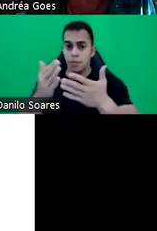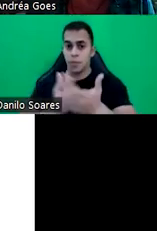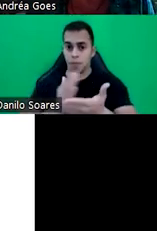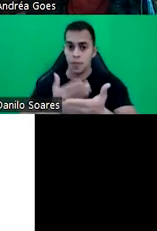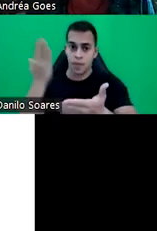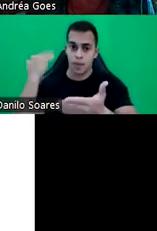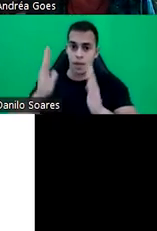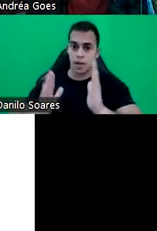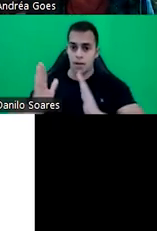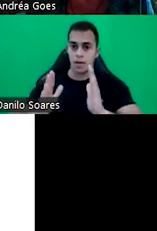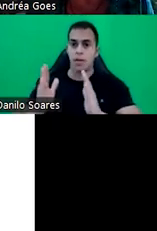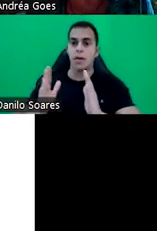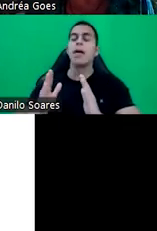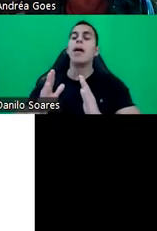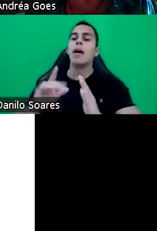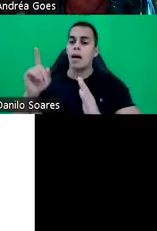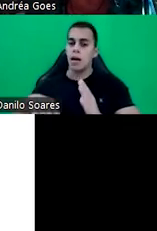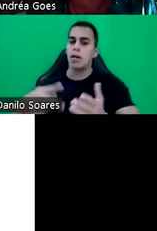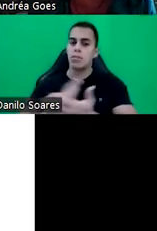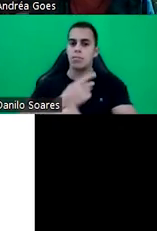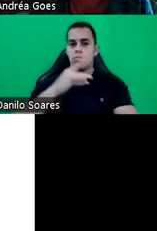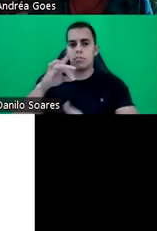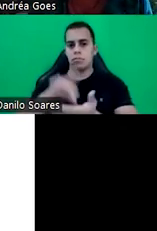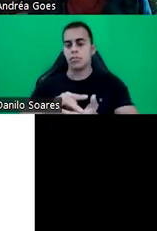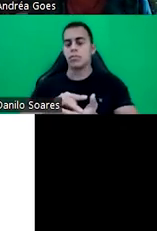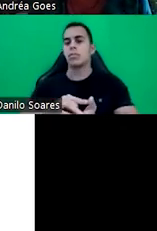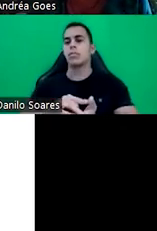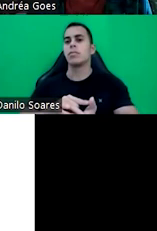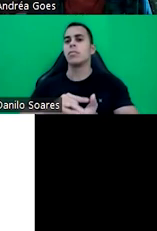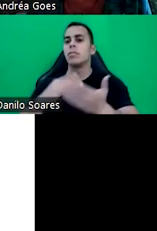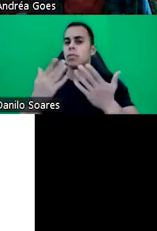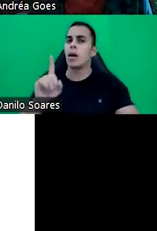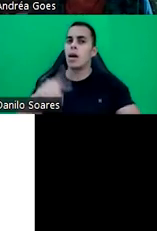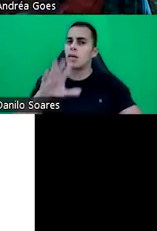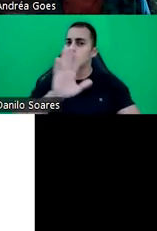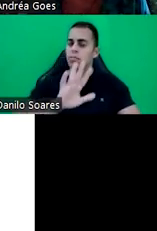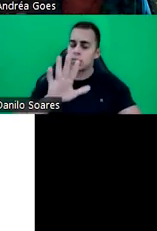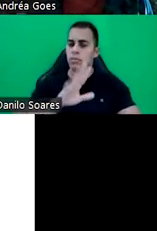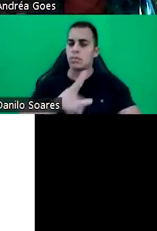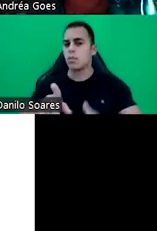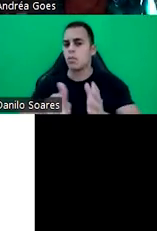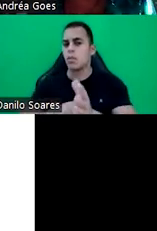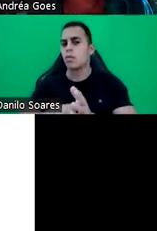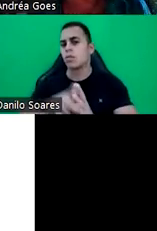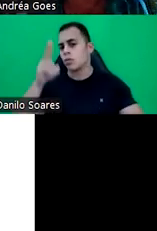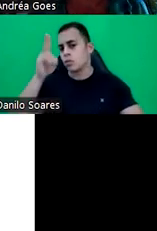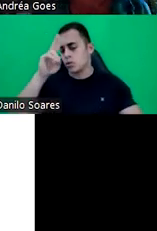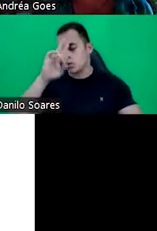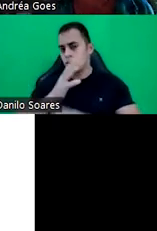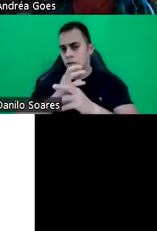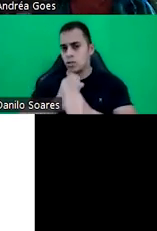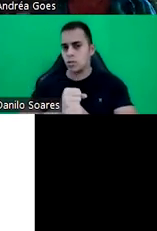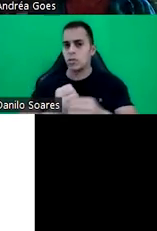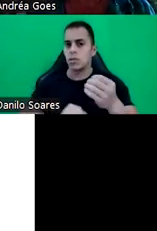época por Veríssimo, aquilo realmente aconteceu? Então, ele fez uma espécie de retrato histórico da formação do Rio Grande